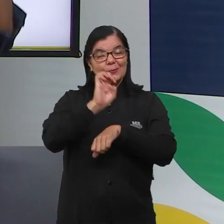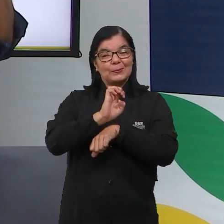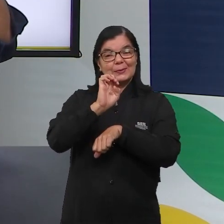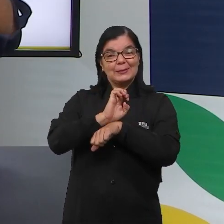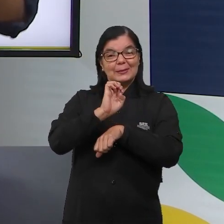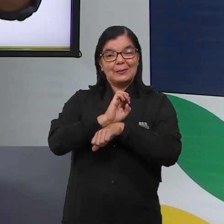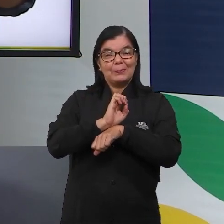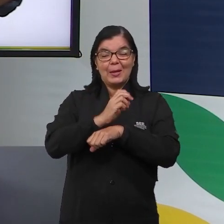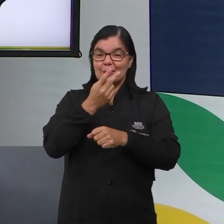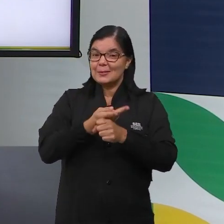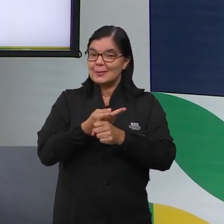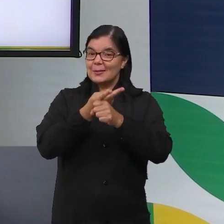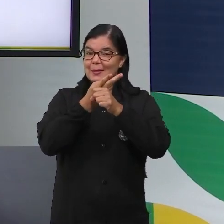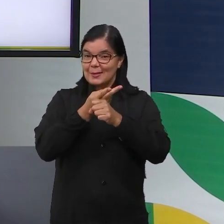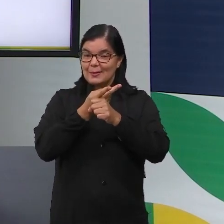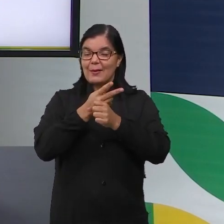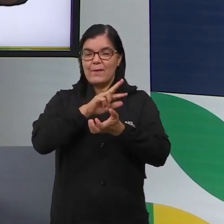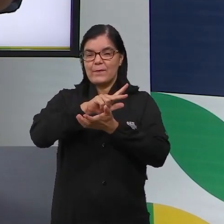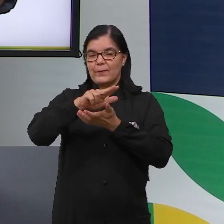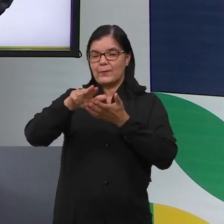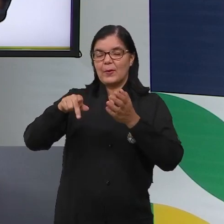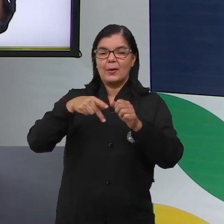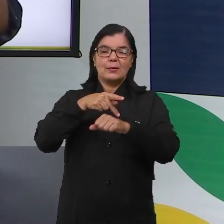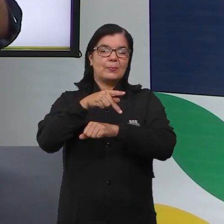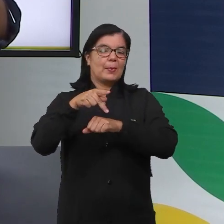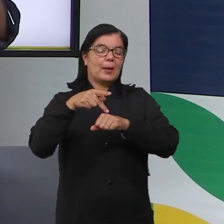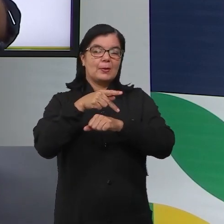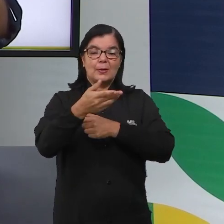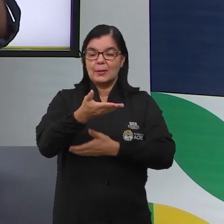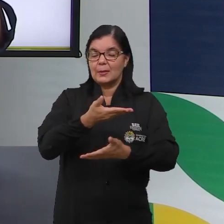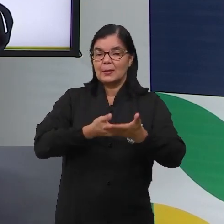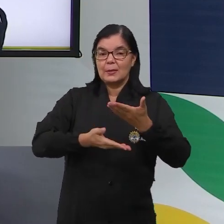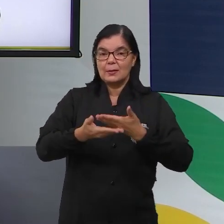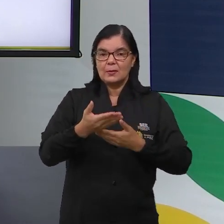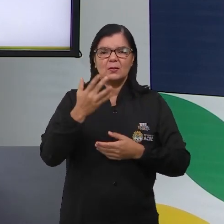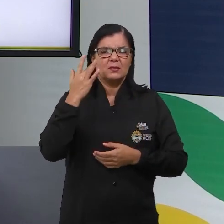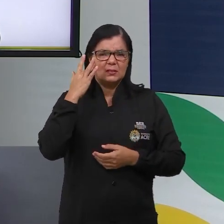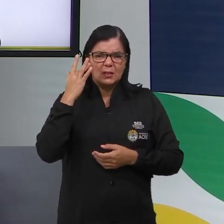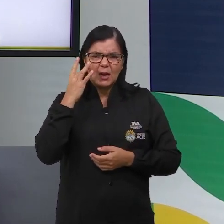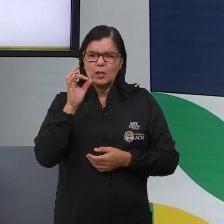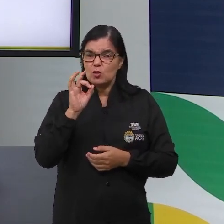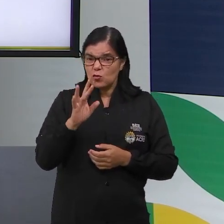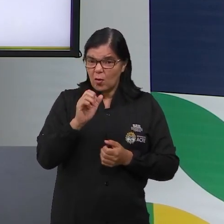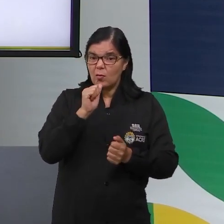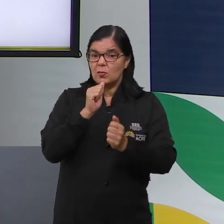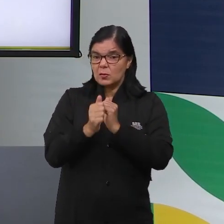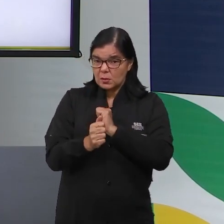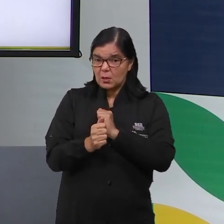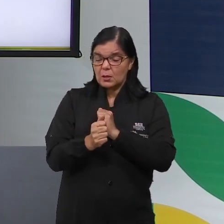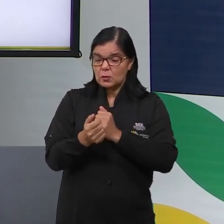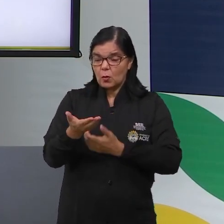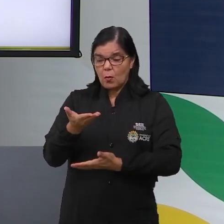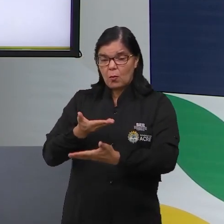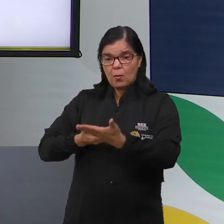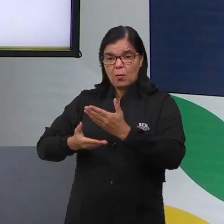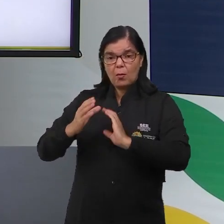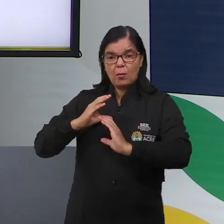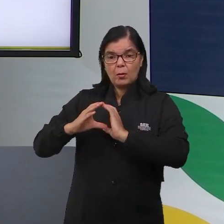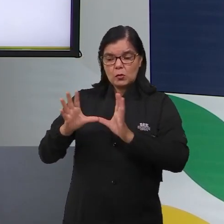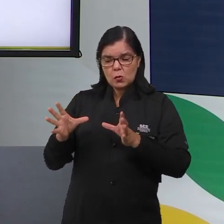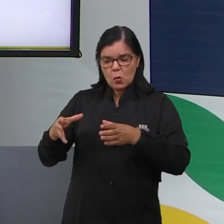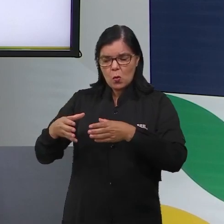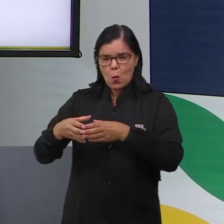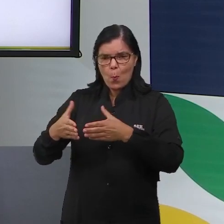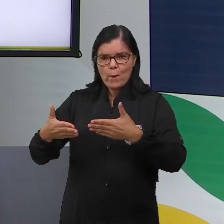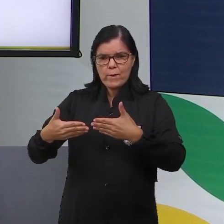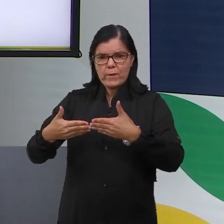na Copa. Várias nações, todo mundo interagindo. Será que vai ser só eles e apenas entre eles na nação? Será que